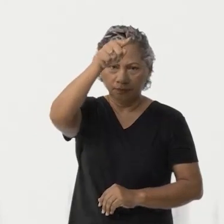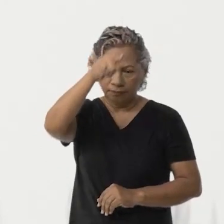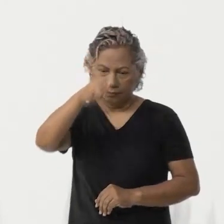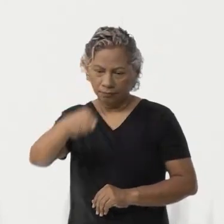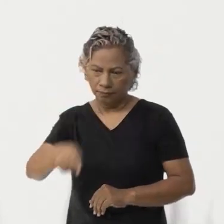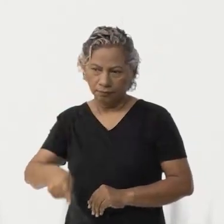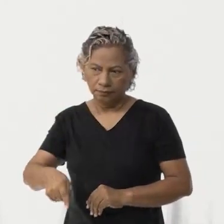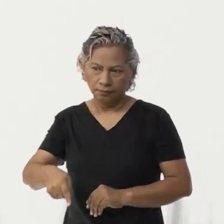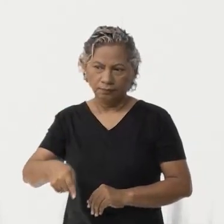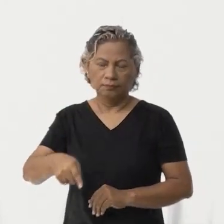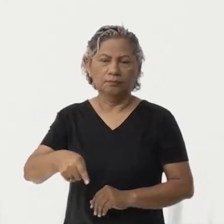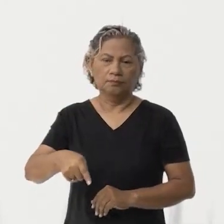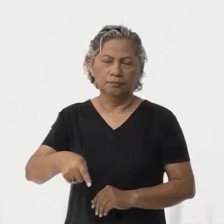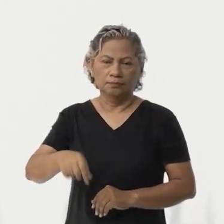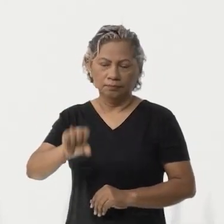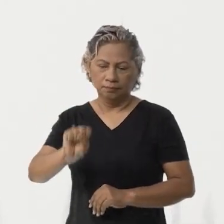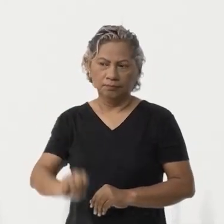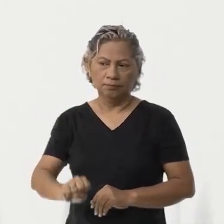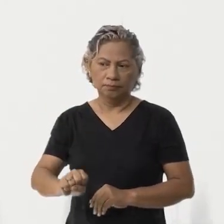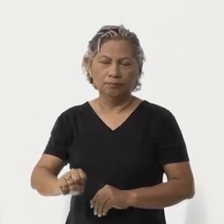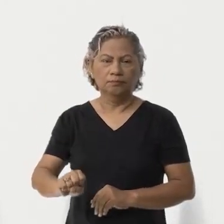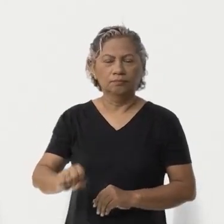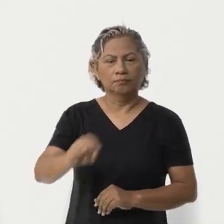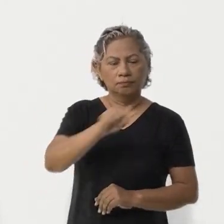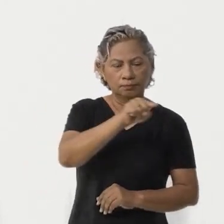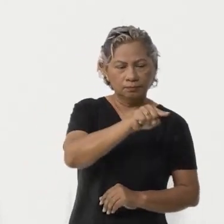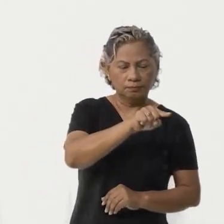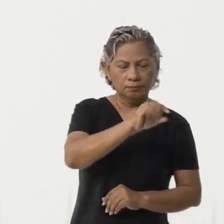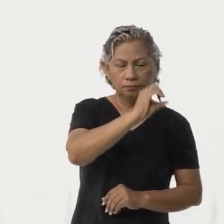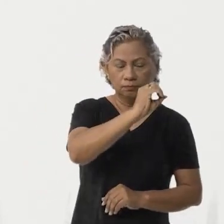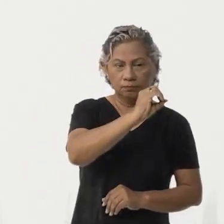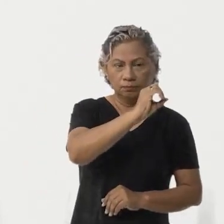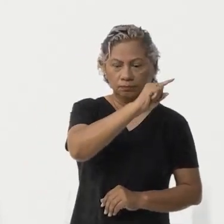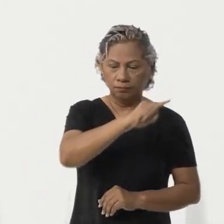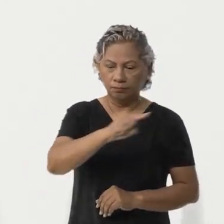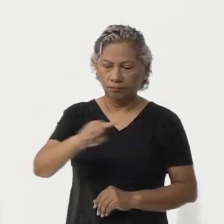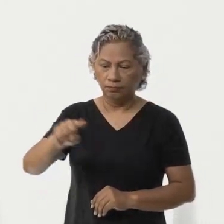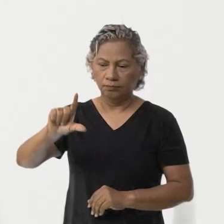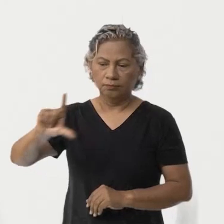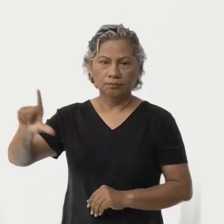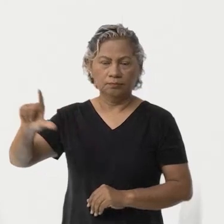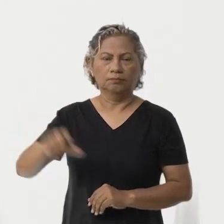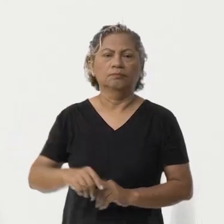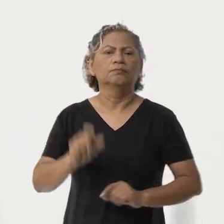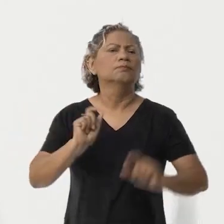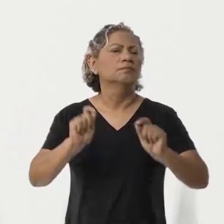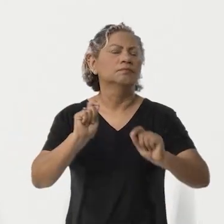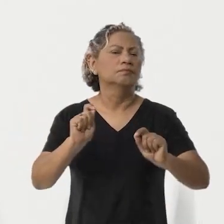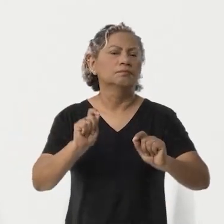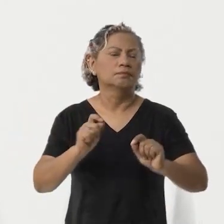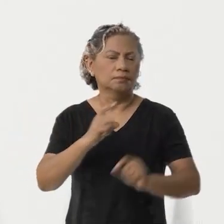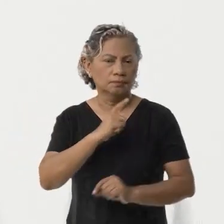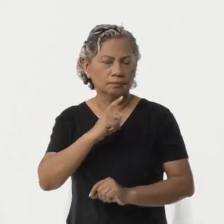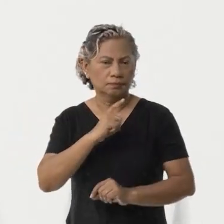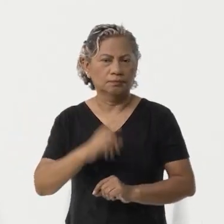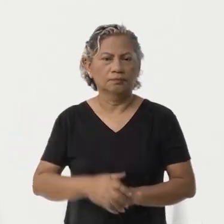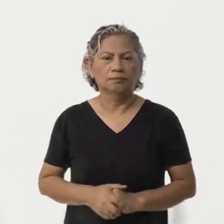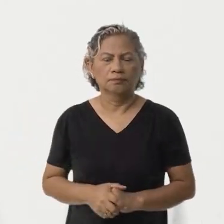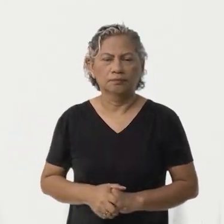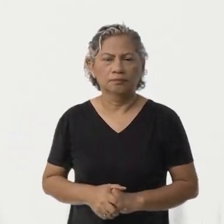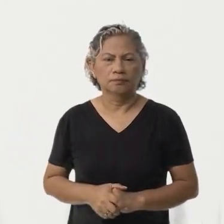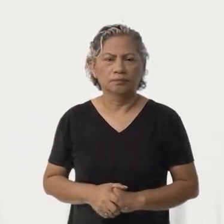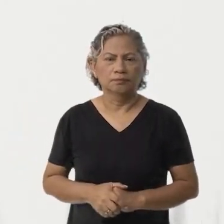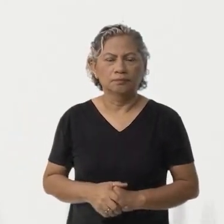a sul e de oeste para leste, certo? Então, aqui no norte, o que eu vou ter de ponto